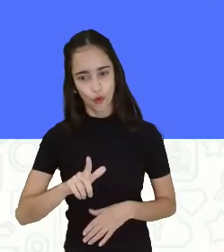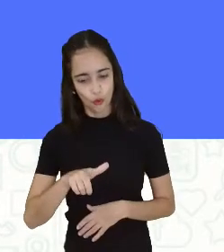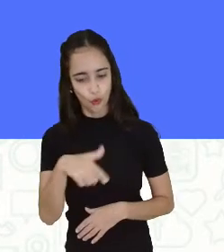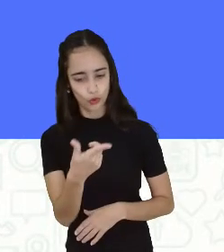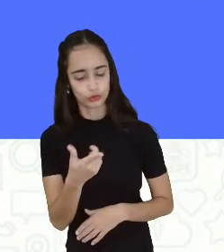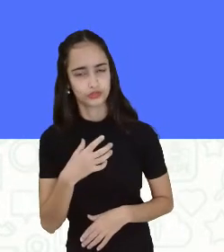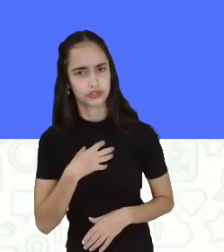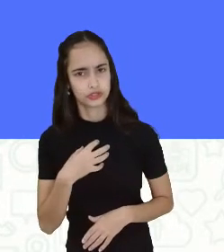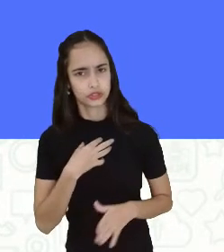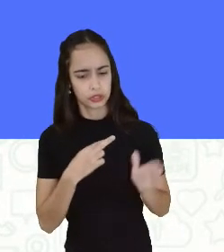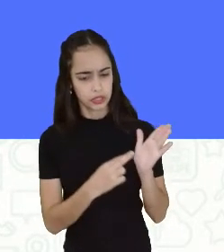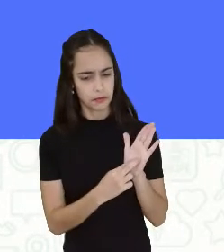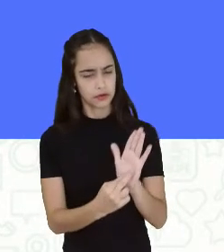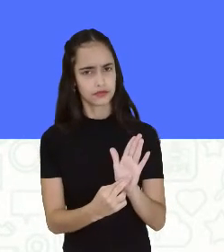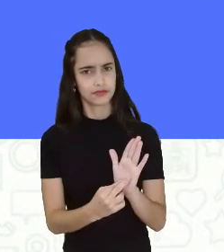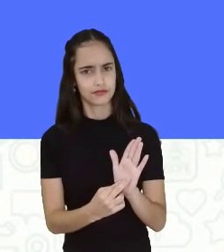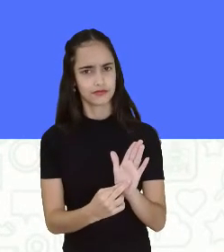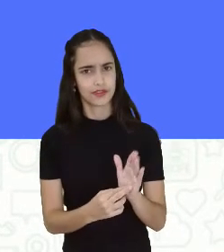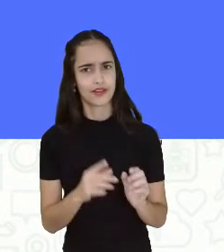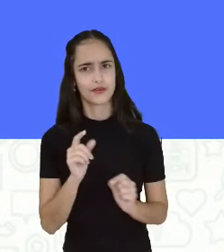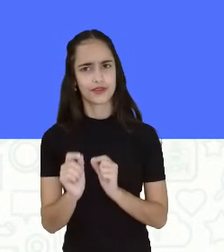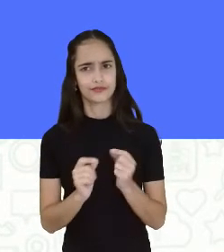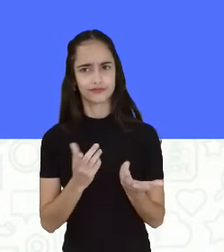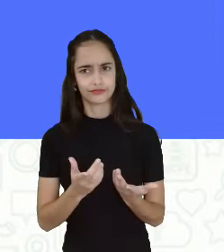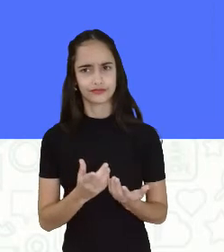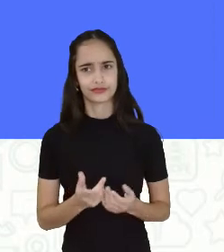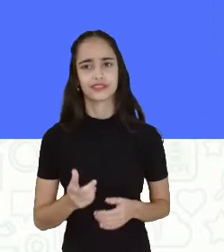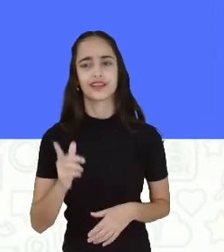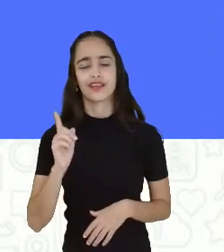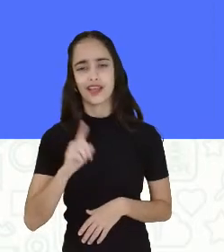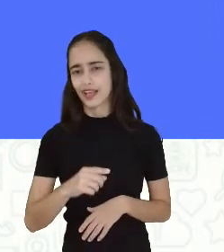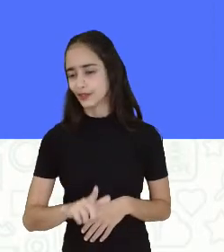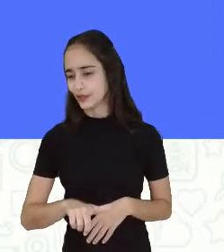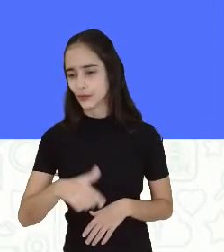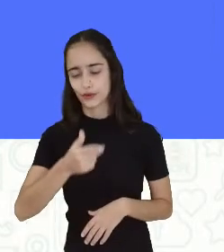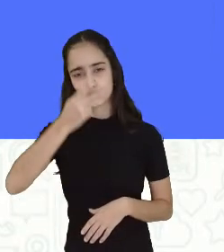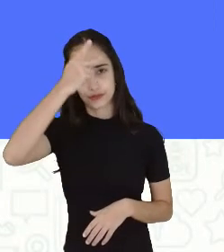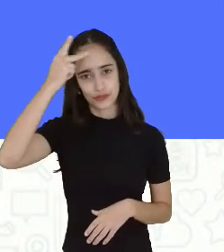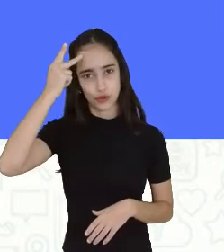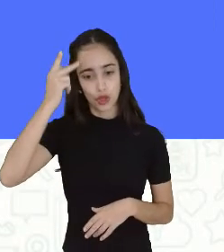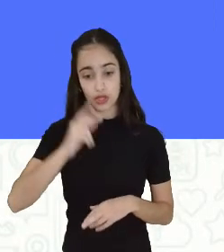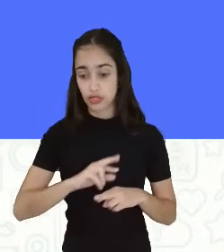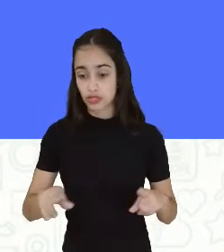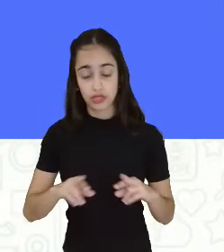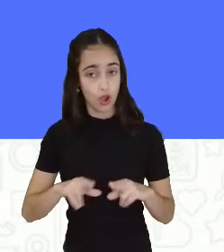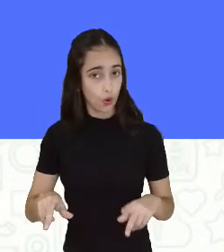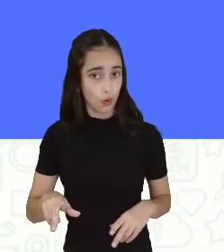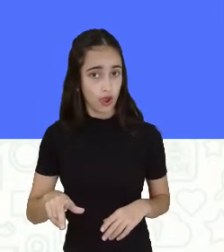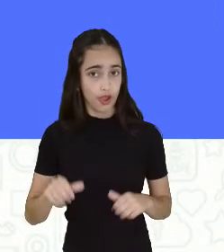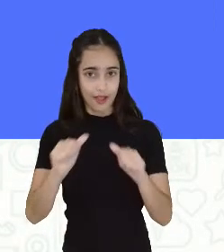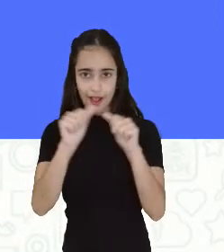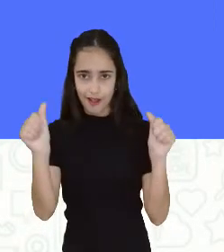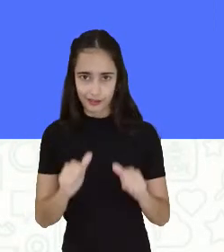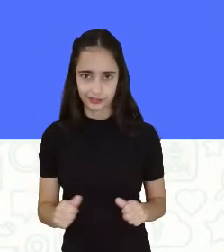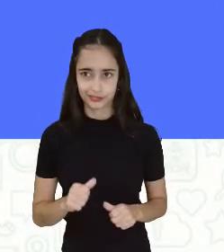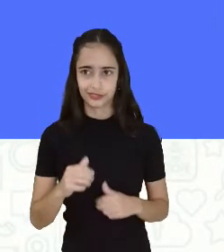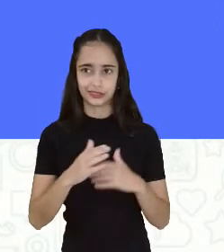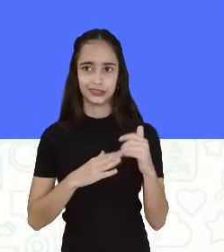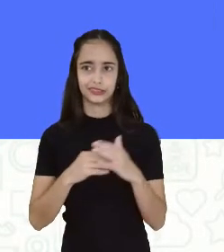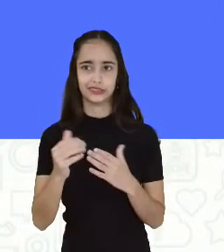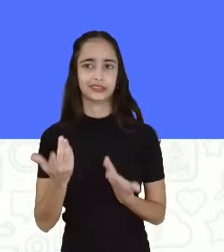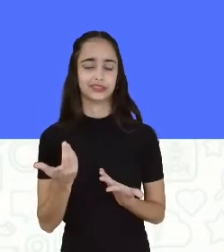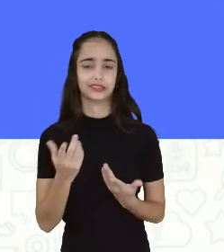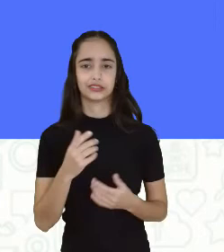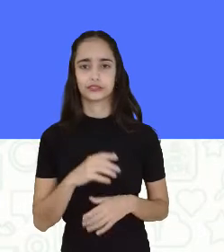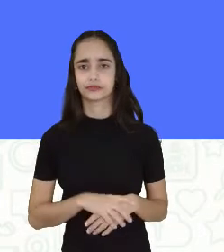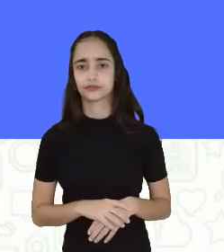representação de retratos esses aí são retratos de outras pessoas não é do artista vocês estão vendo ali a Marilyn